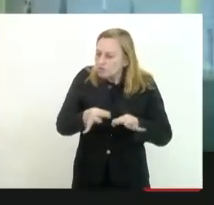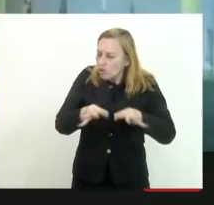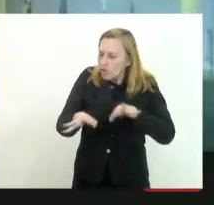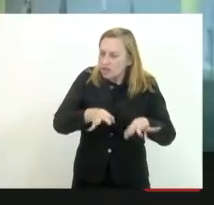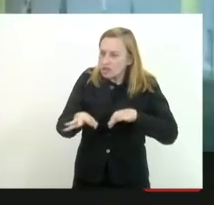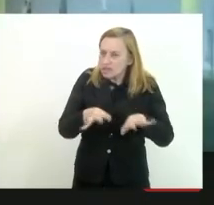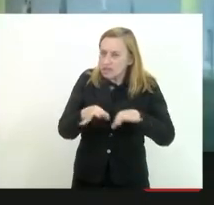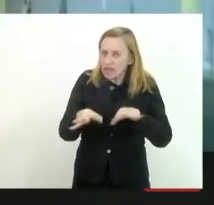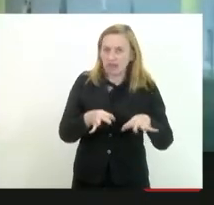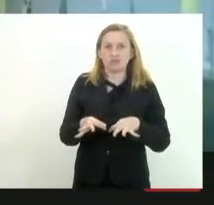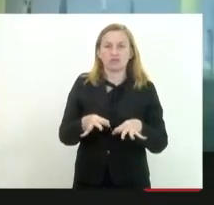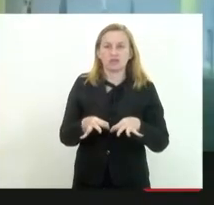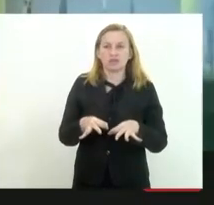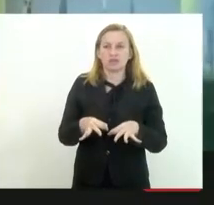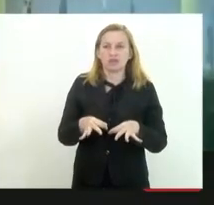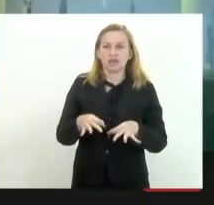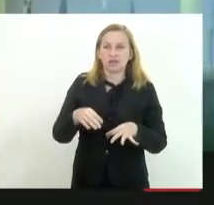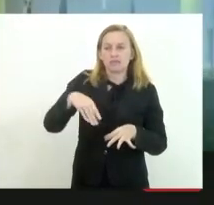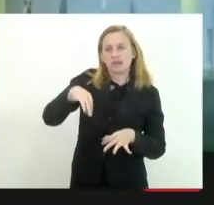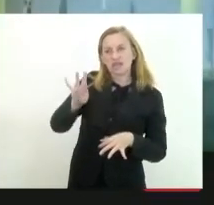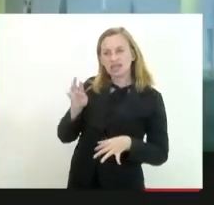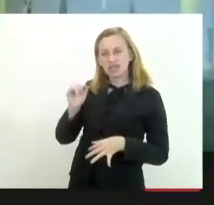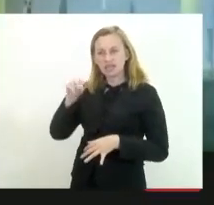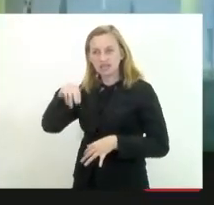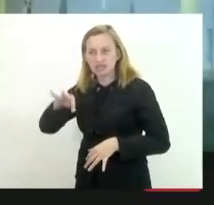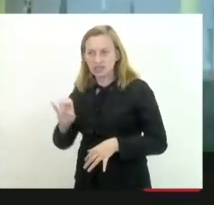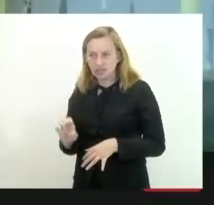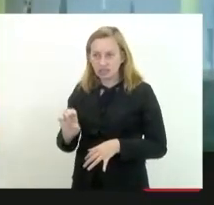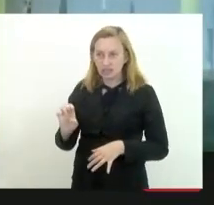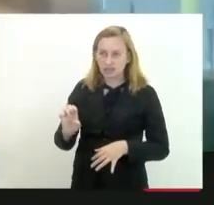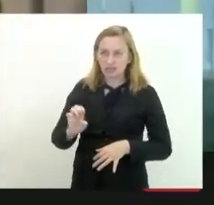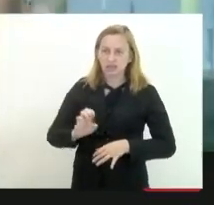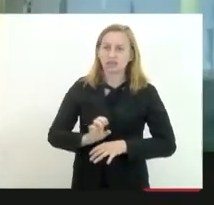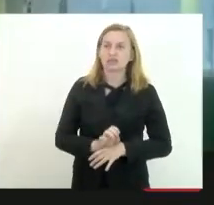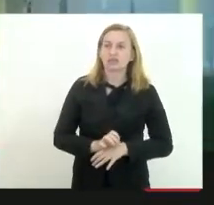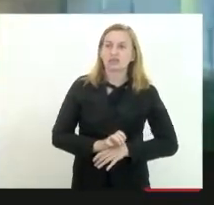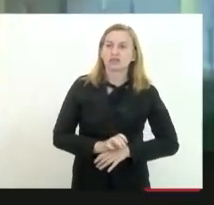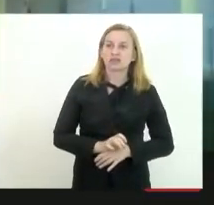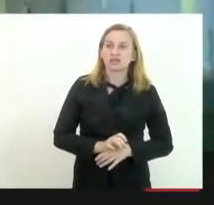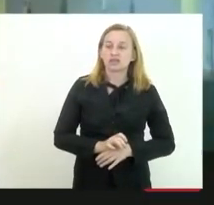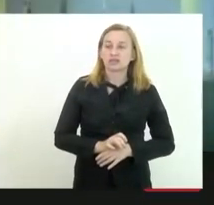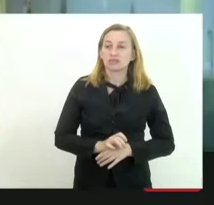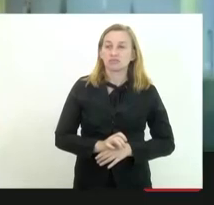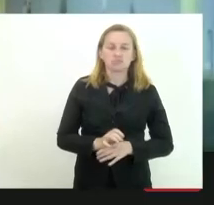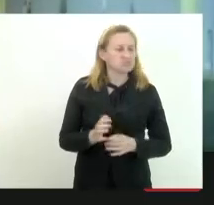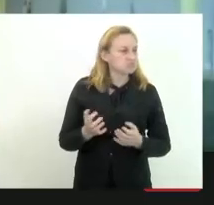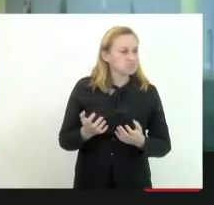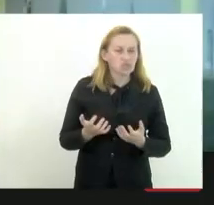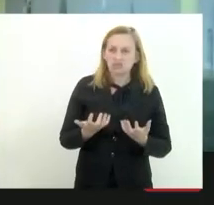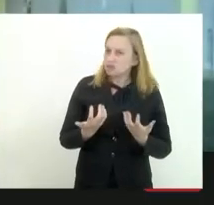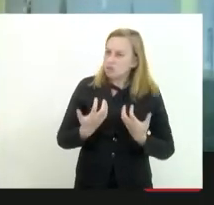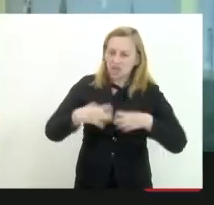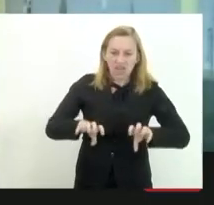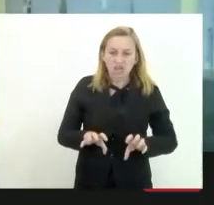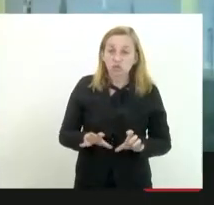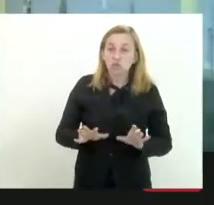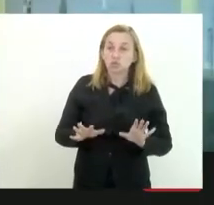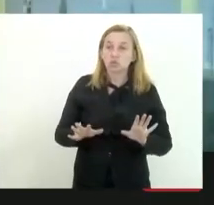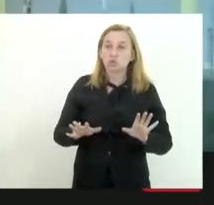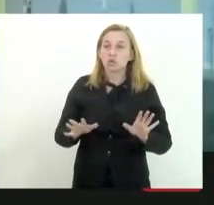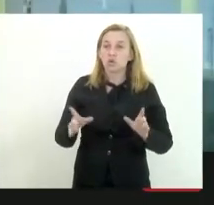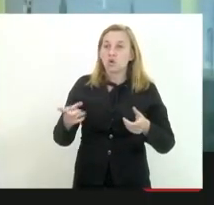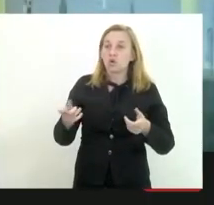somos extremamente militantes, nós estamos sempre na vanguarda. Agora, nós não temos nem queremos competir com o capital.